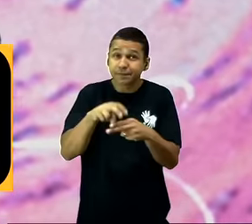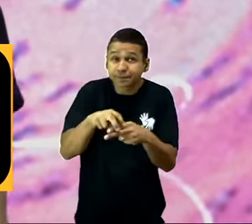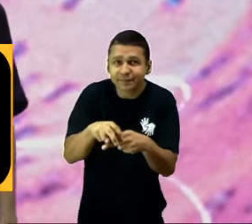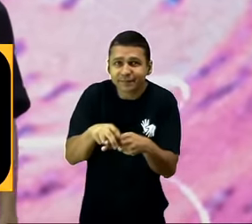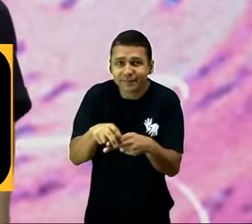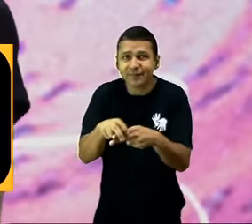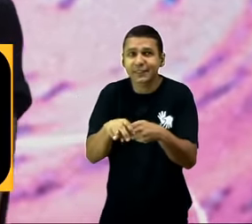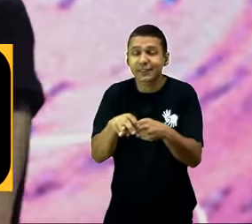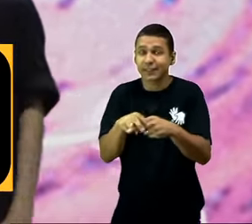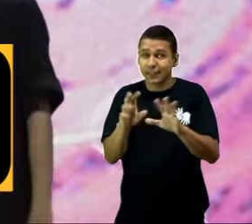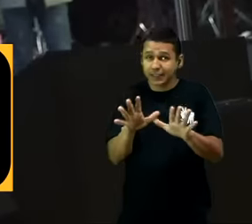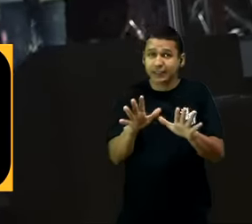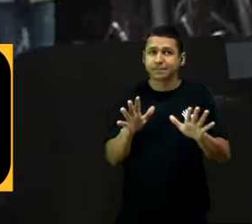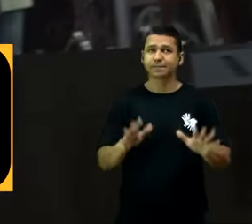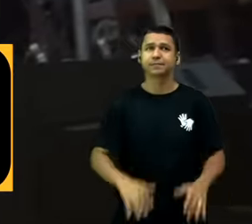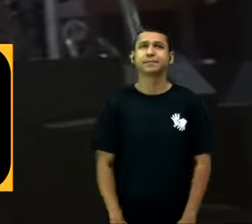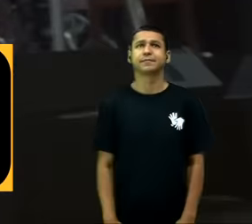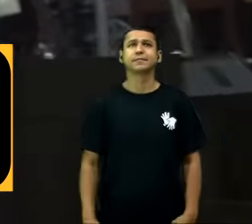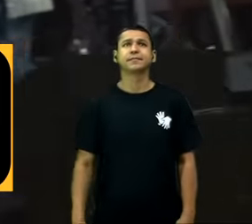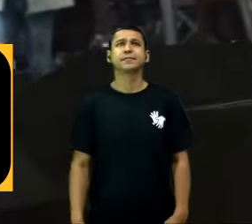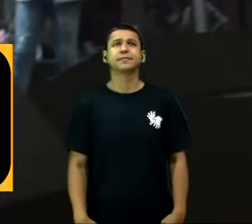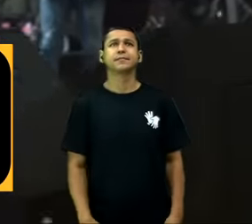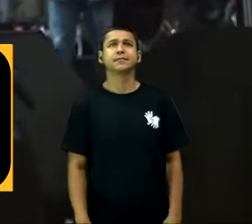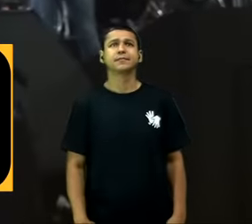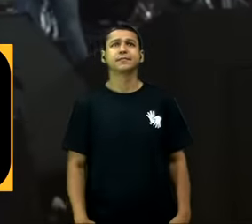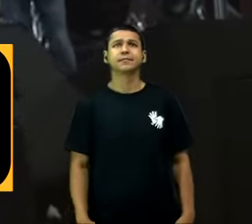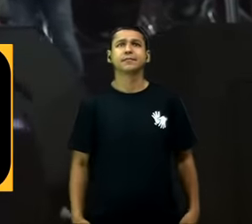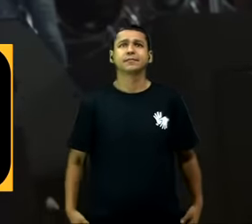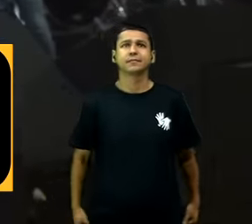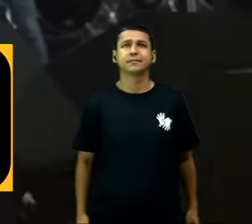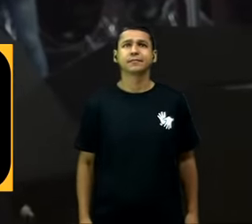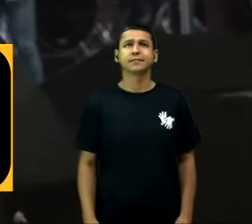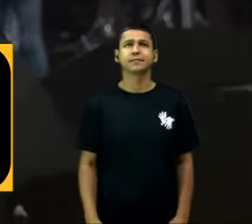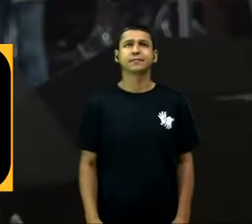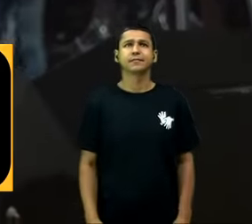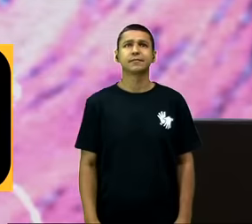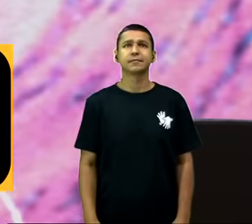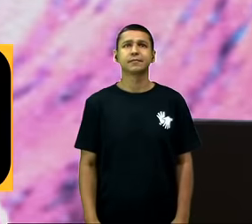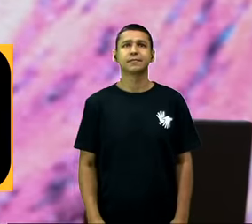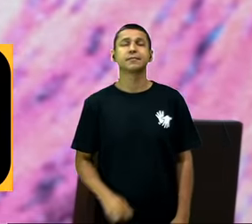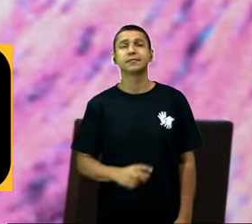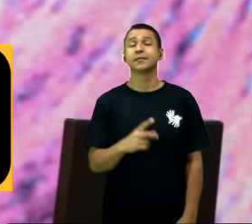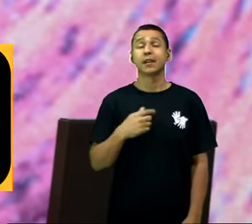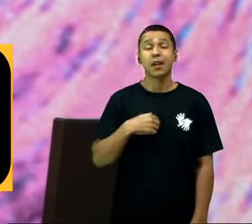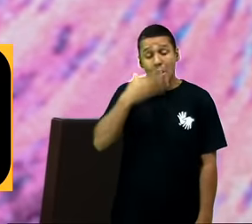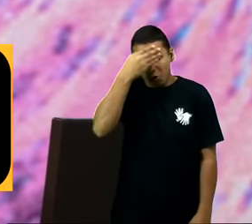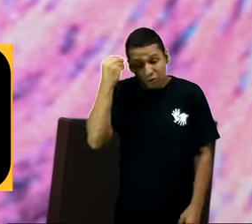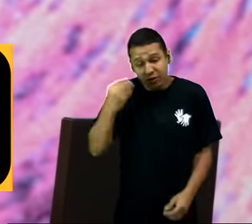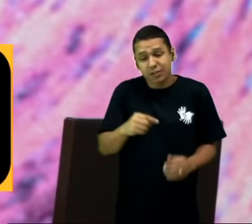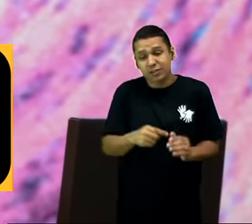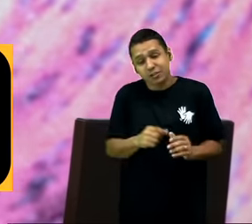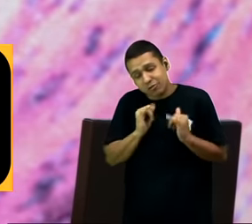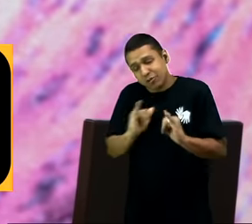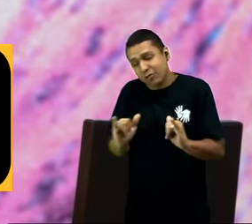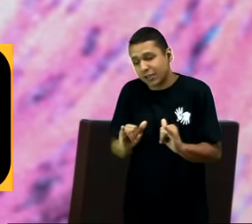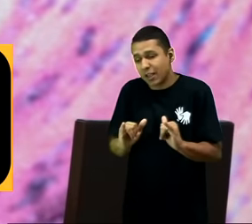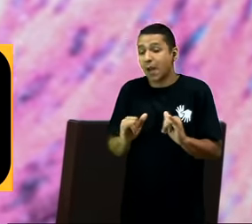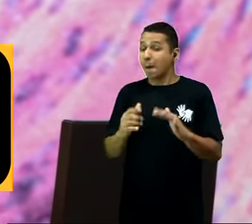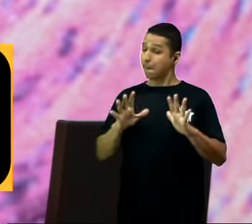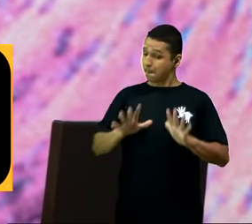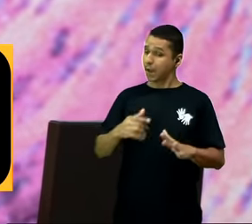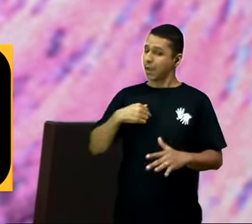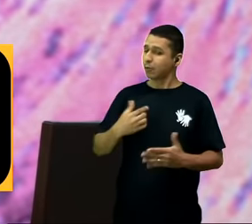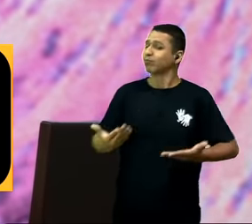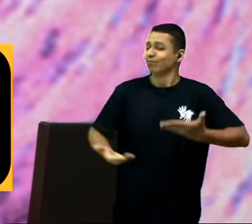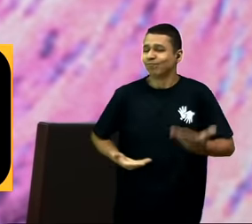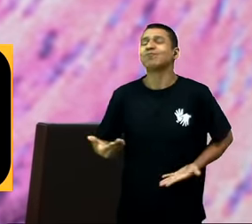Senta que eu já vou acabar. Ah, meu moleque, papai esqueceu de te avisar, mas papai serve um Deus,